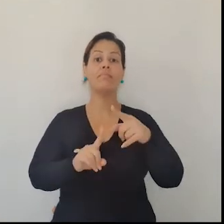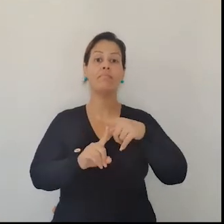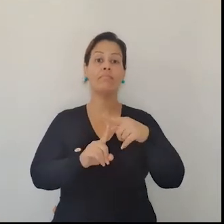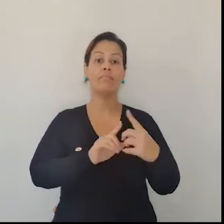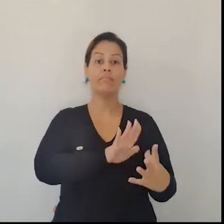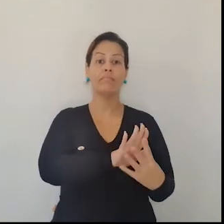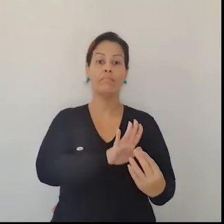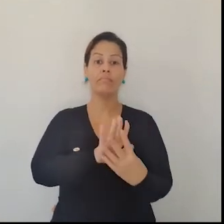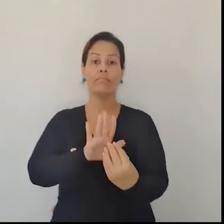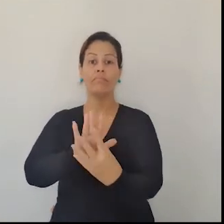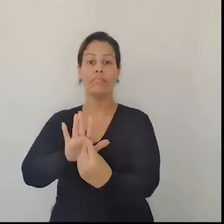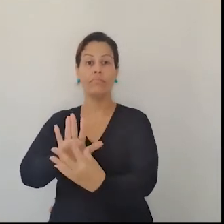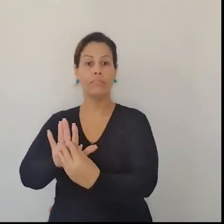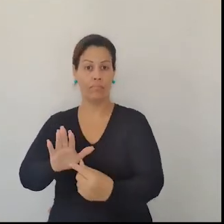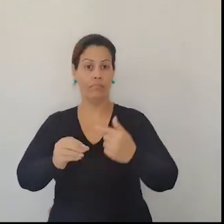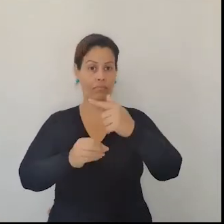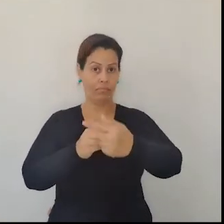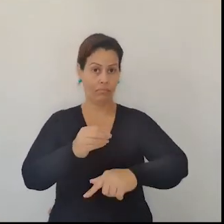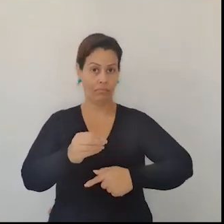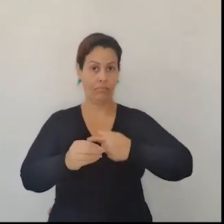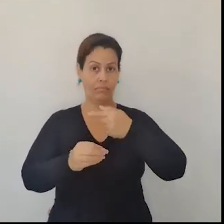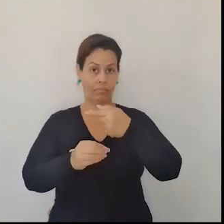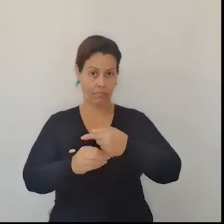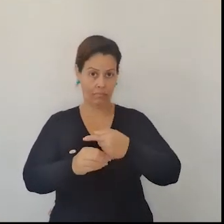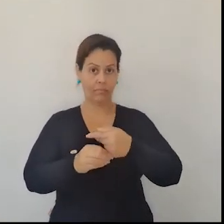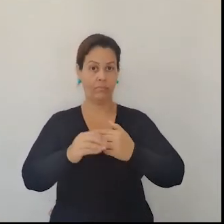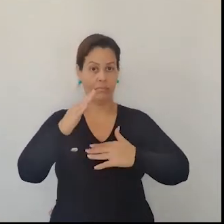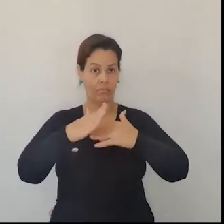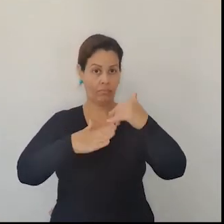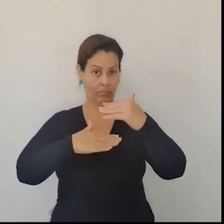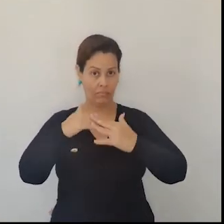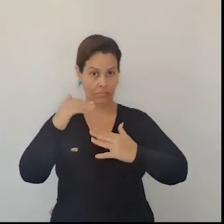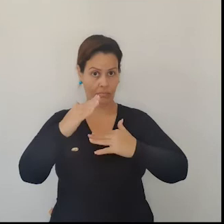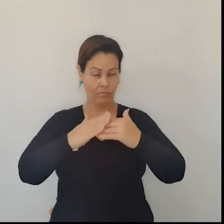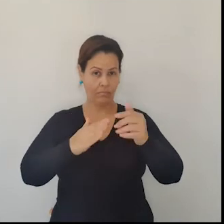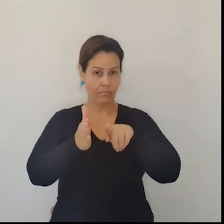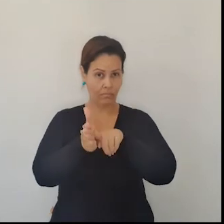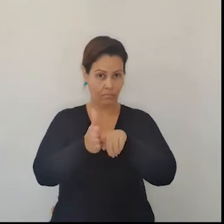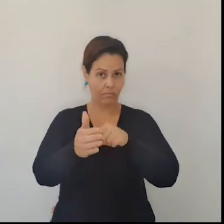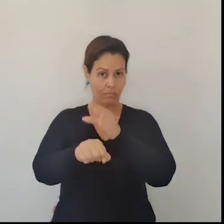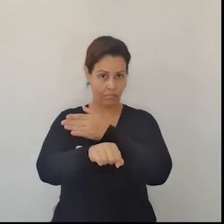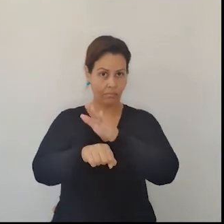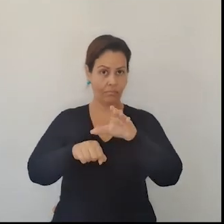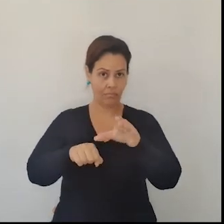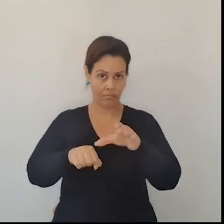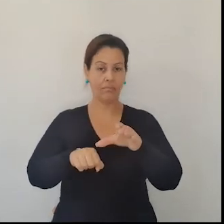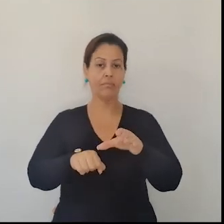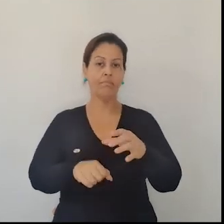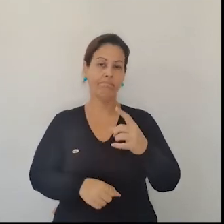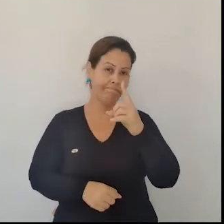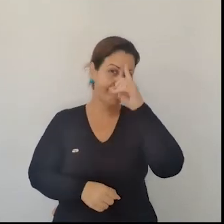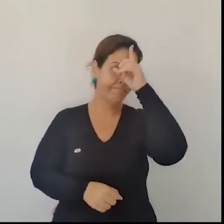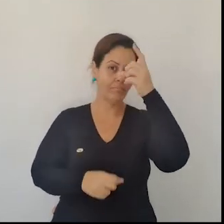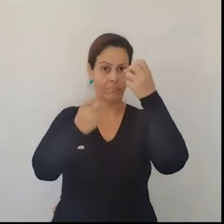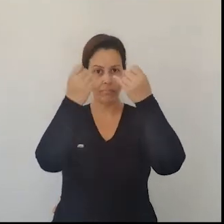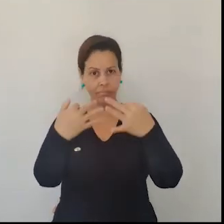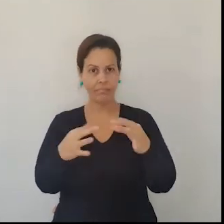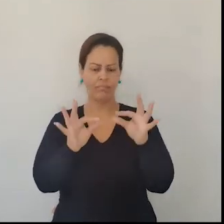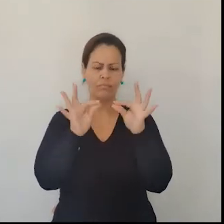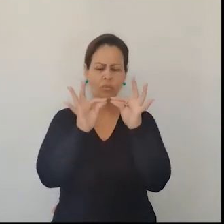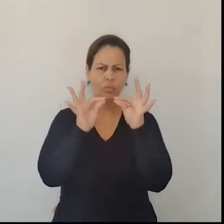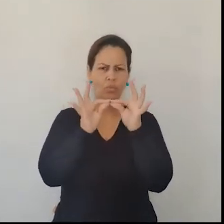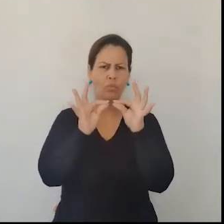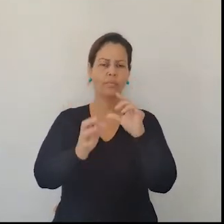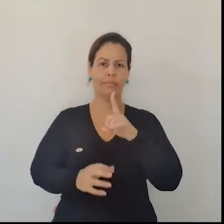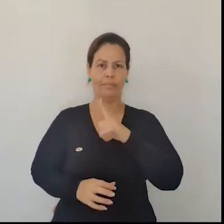conhecer quais foram os modelos atômicos que os cientistas criaram para explicar a